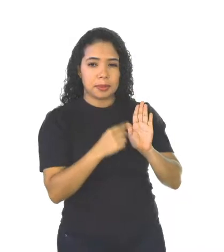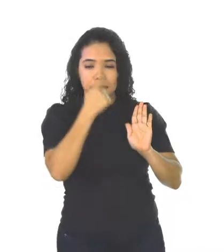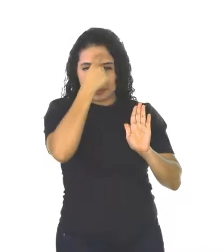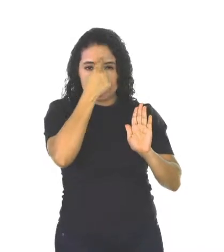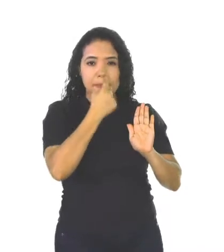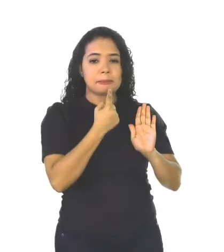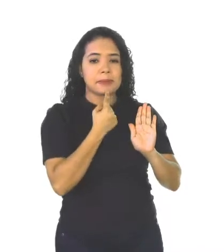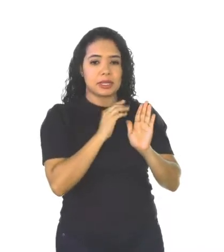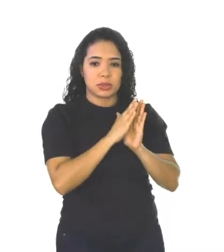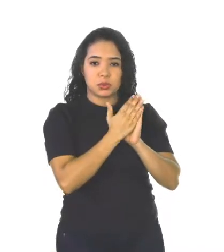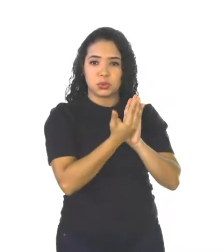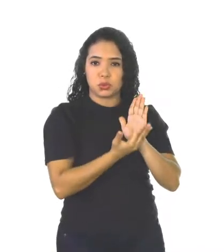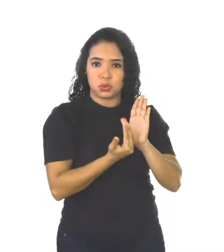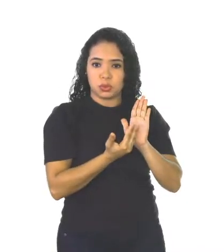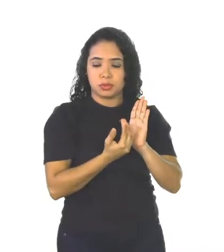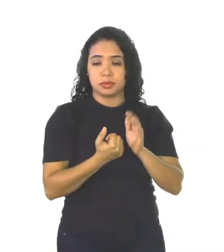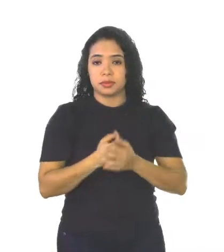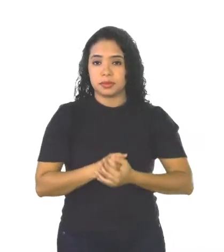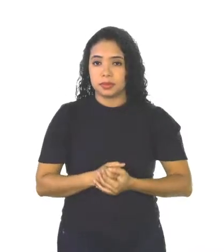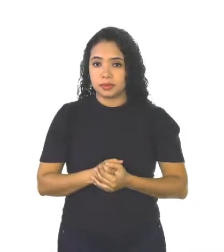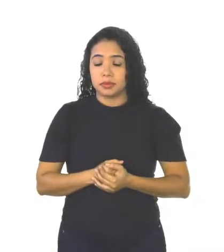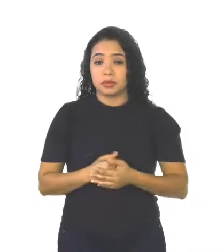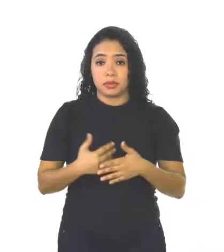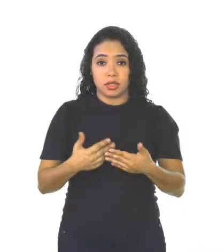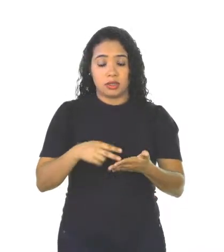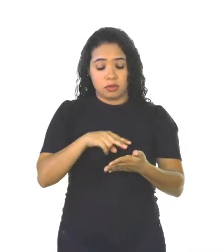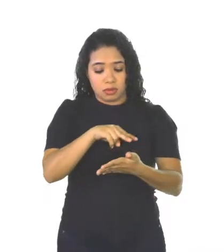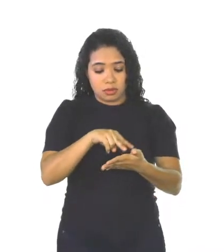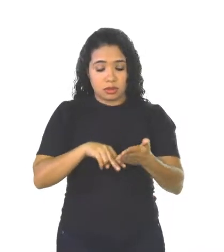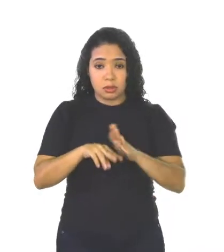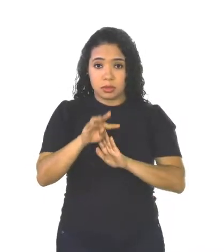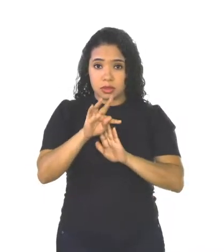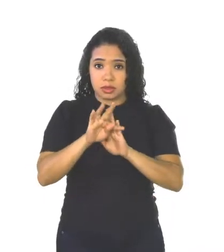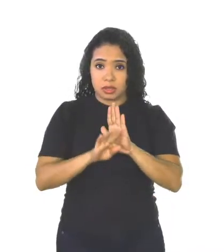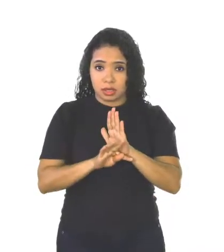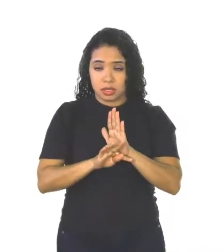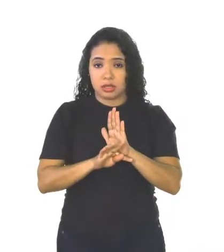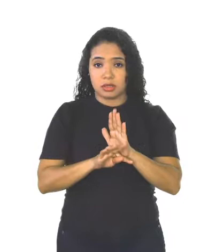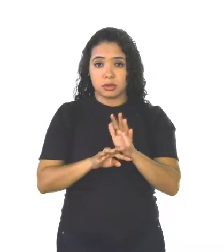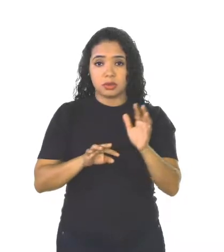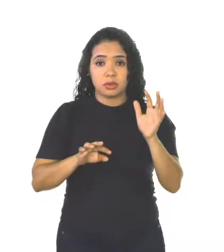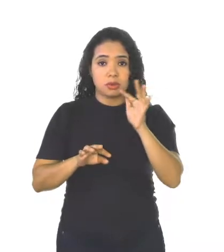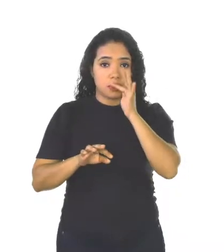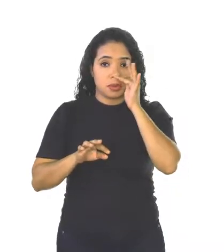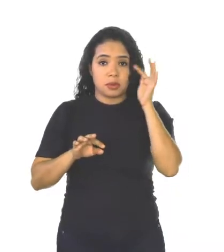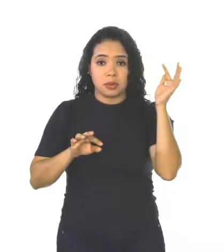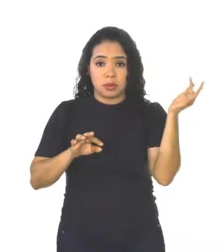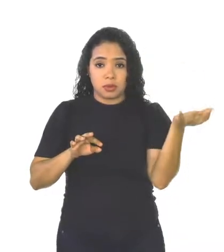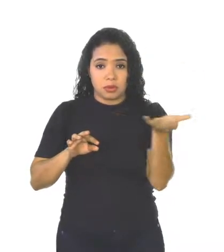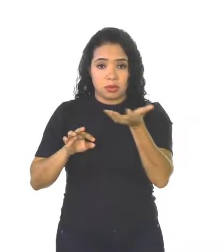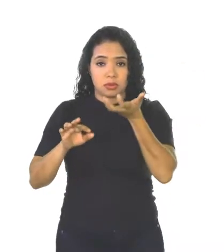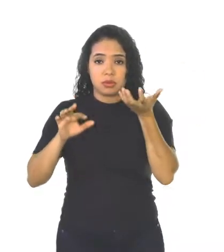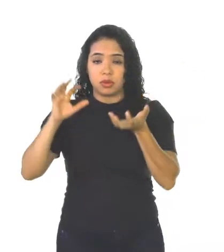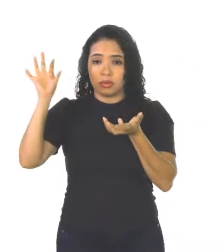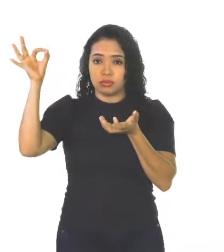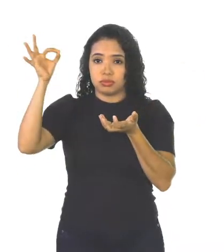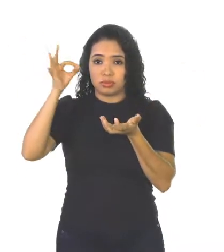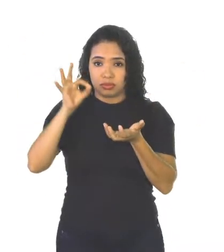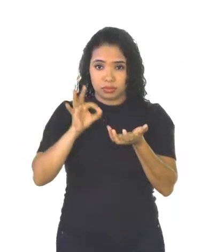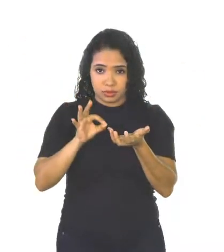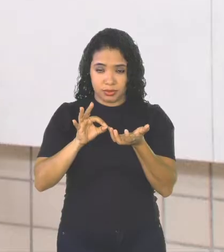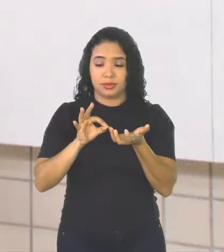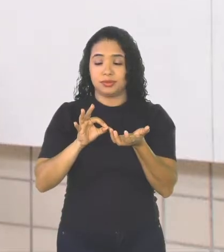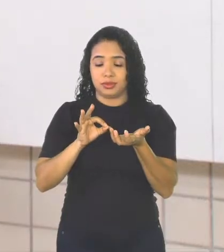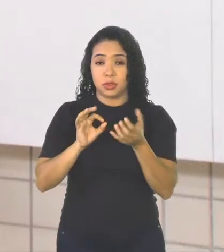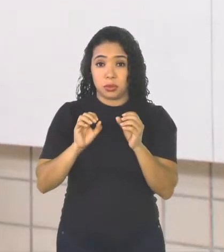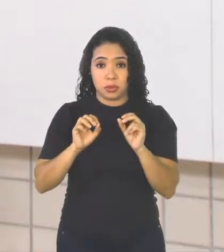livro. Então nós vamos ler um trecho desse texto literário, A Beija-Flor e o Girassol, ok? Então vocês